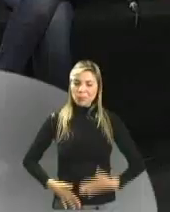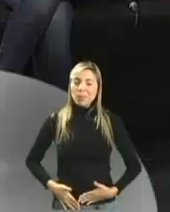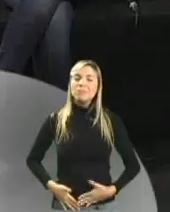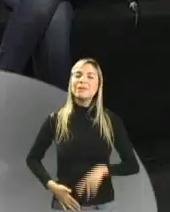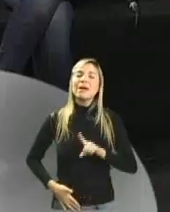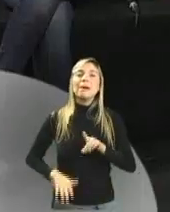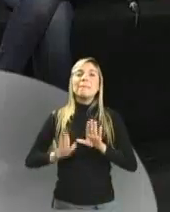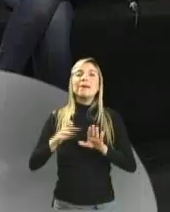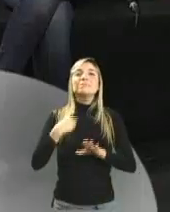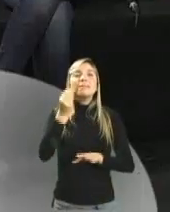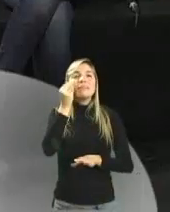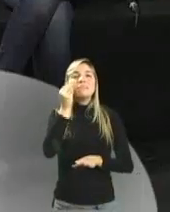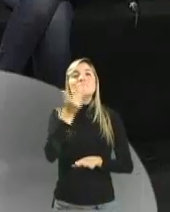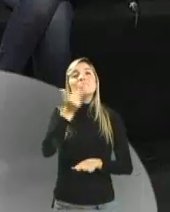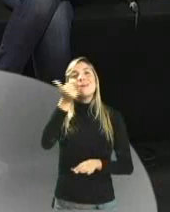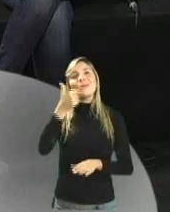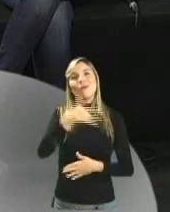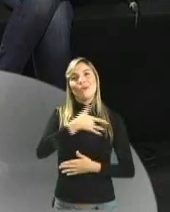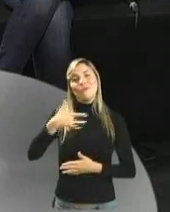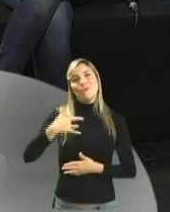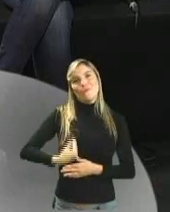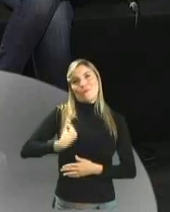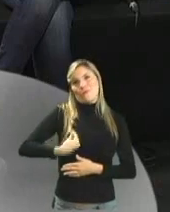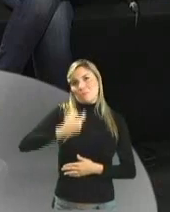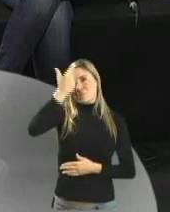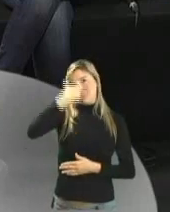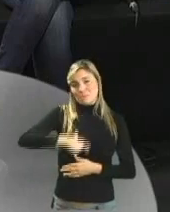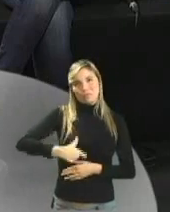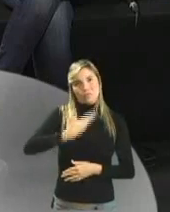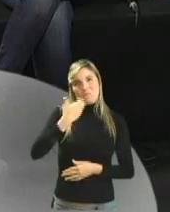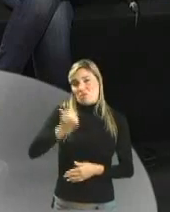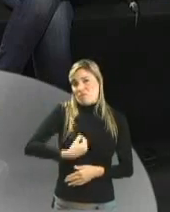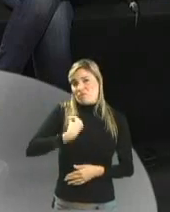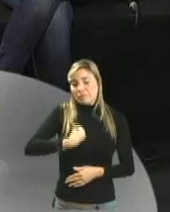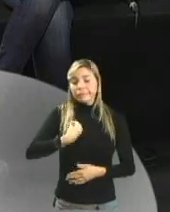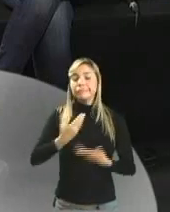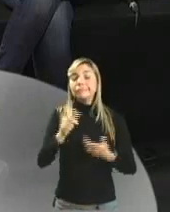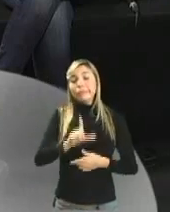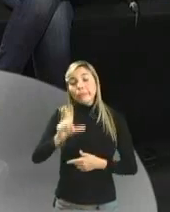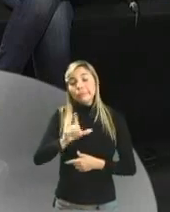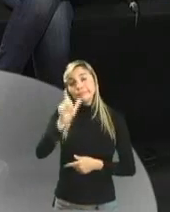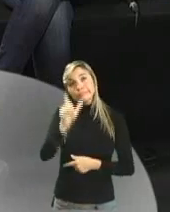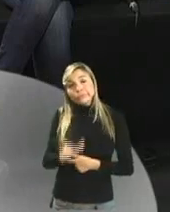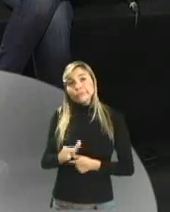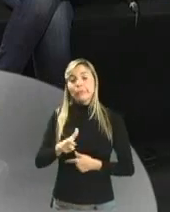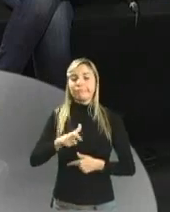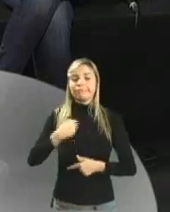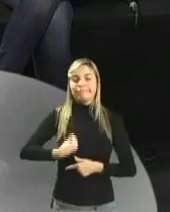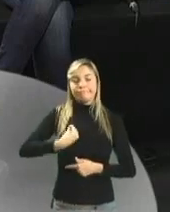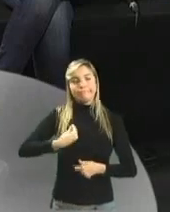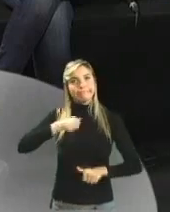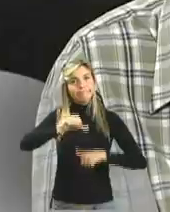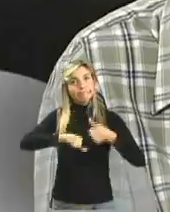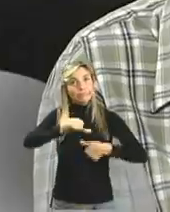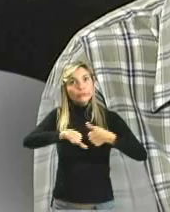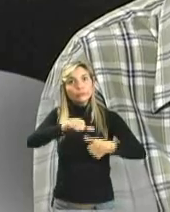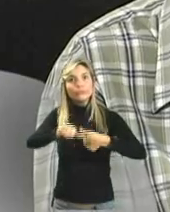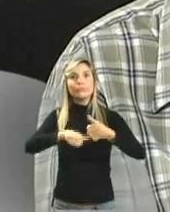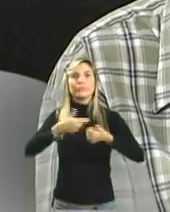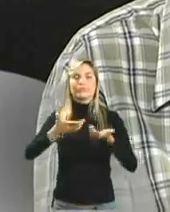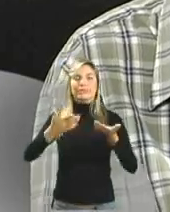não implique na qualidade de vida do indivíduo. Uhum. É claro que ele vai passar por uma transformação, uma